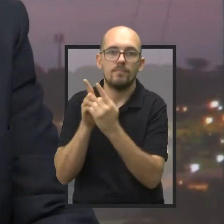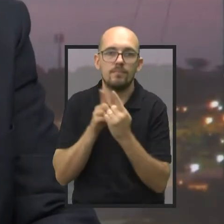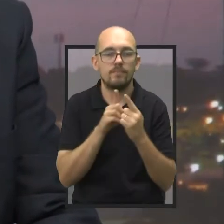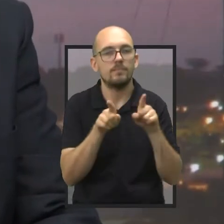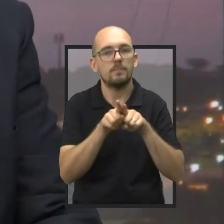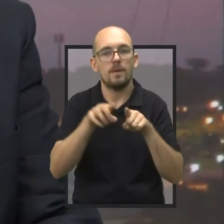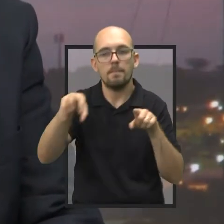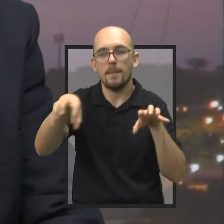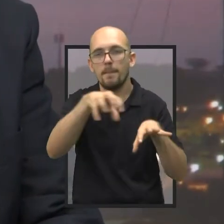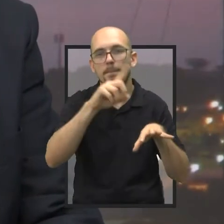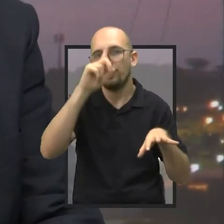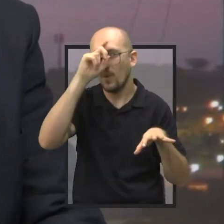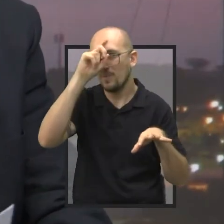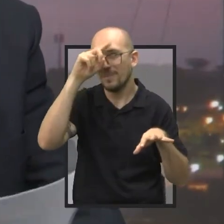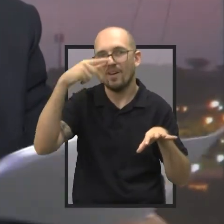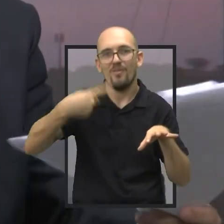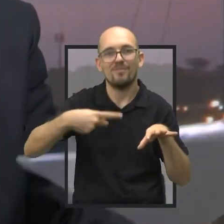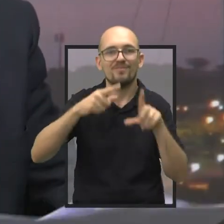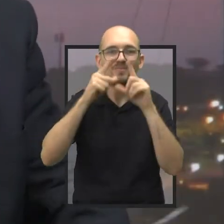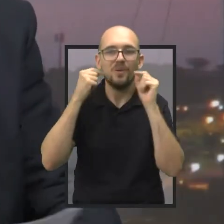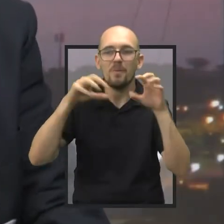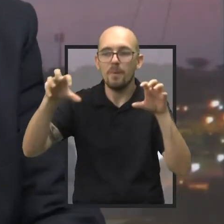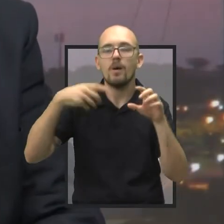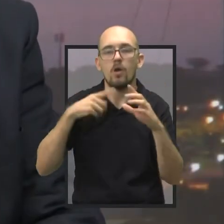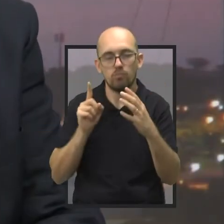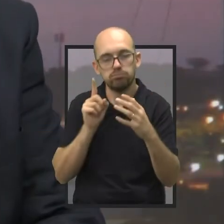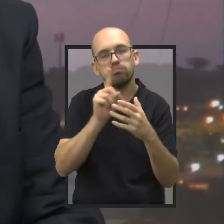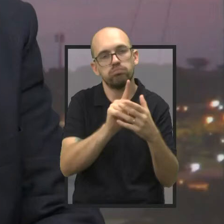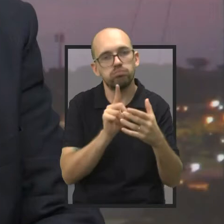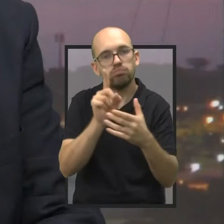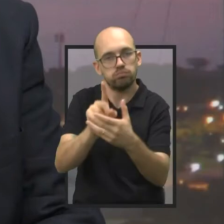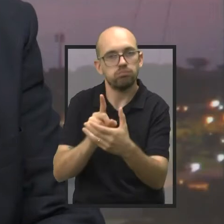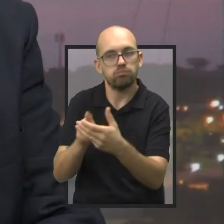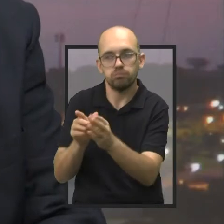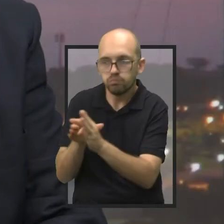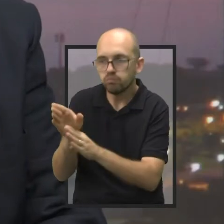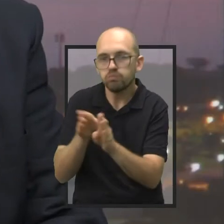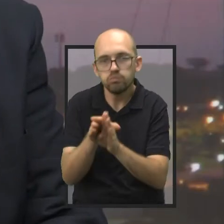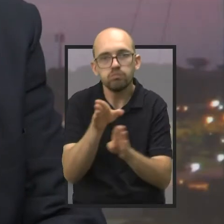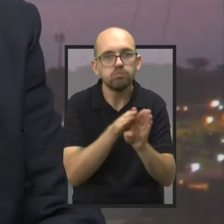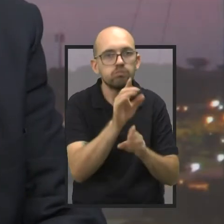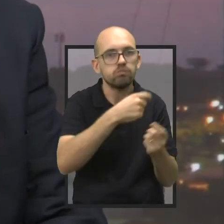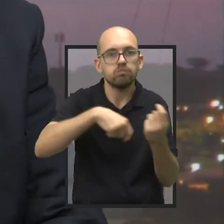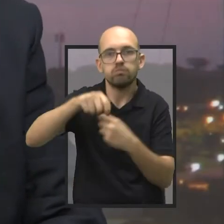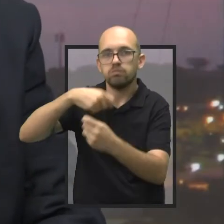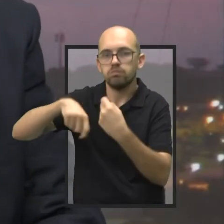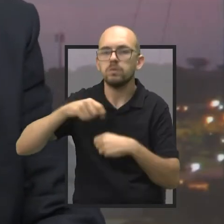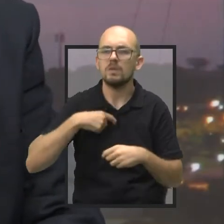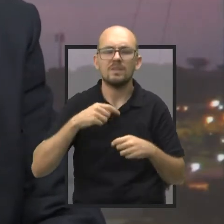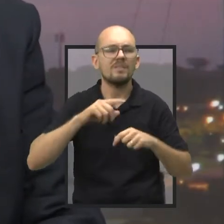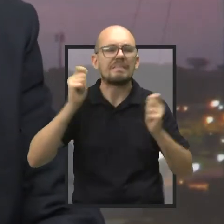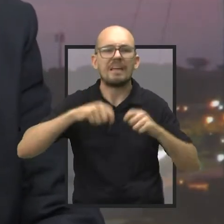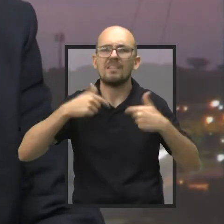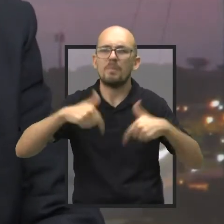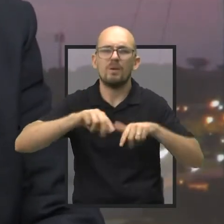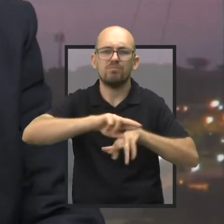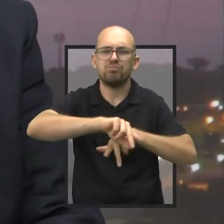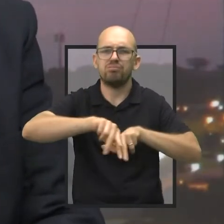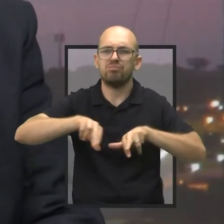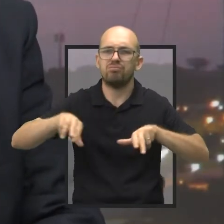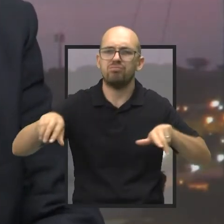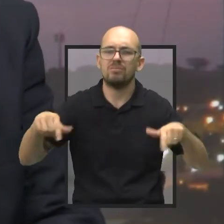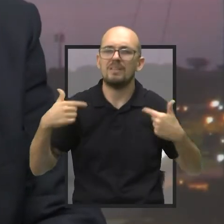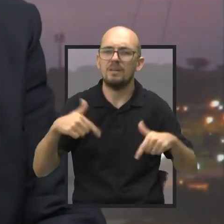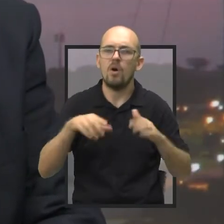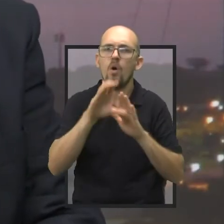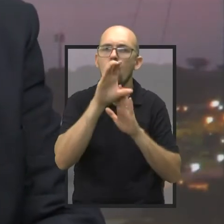do município. Então tem uma gama muito grande que o profissional hoje pode estar agregando ao seu currículo